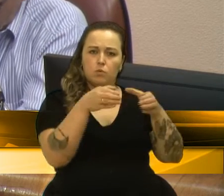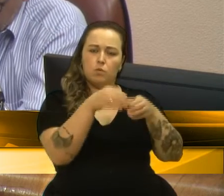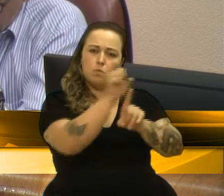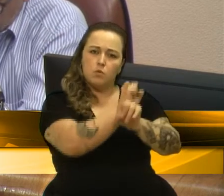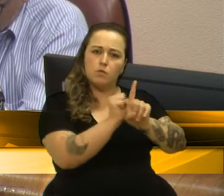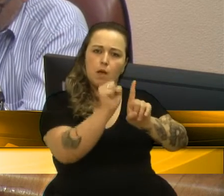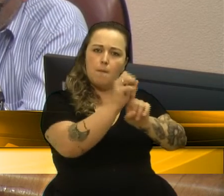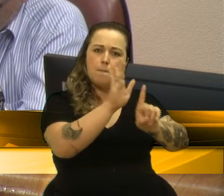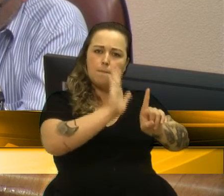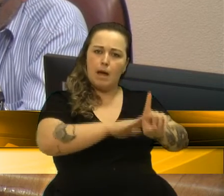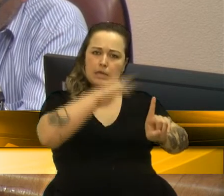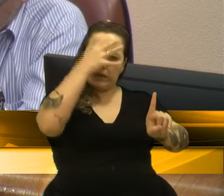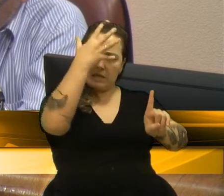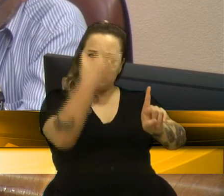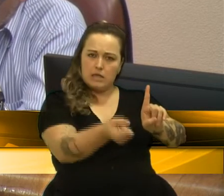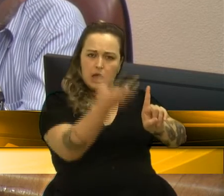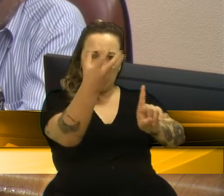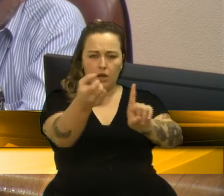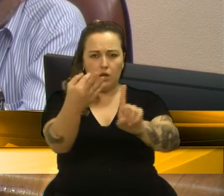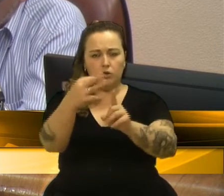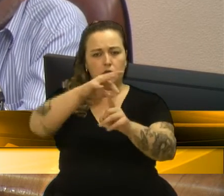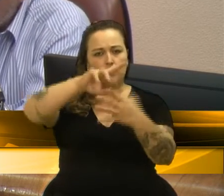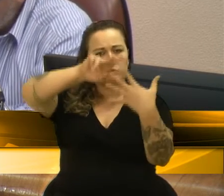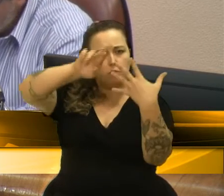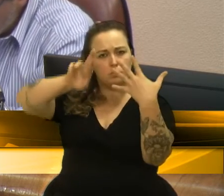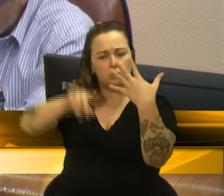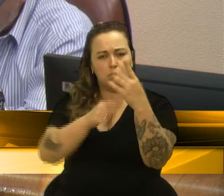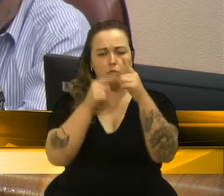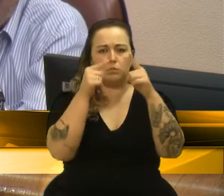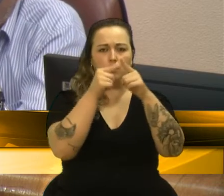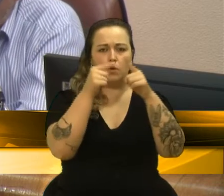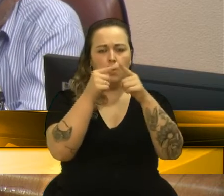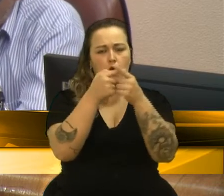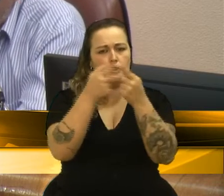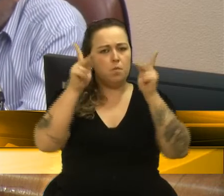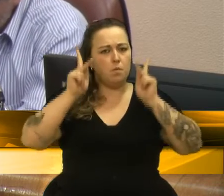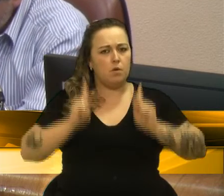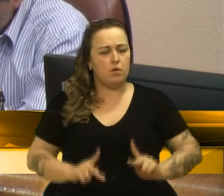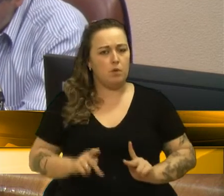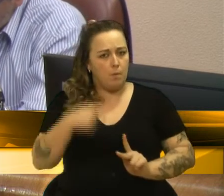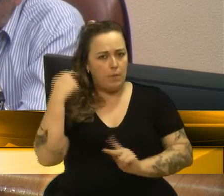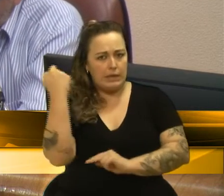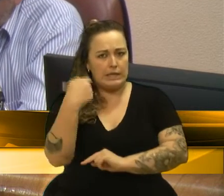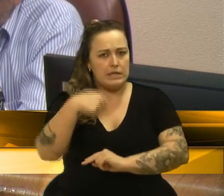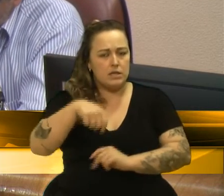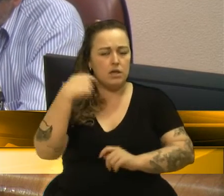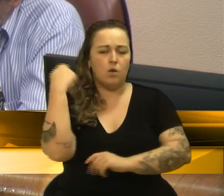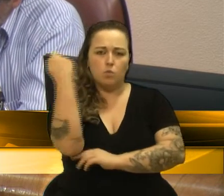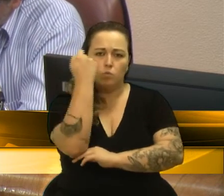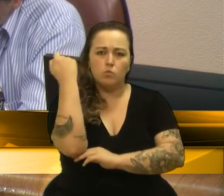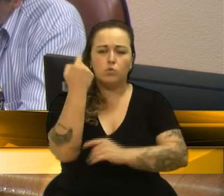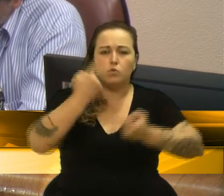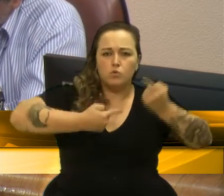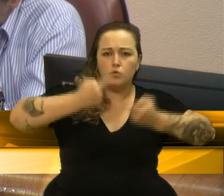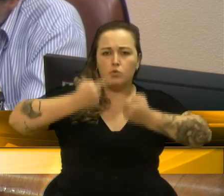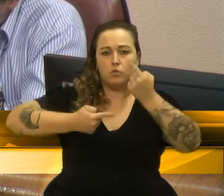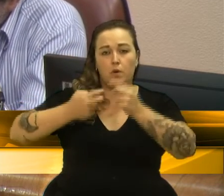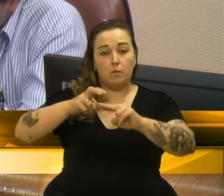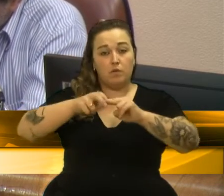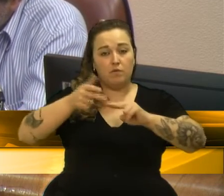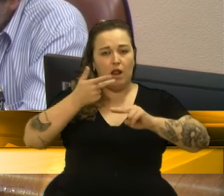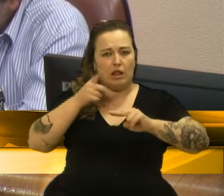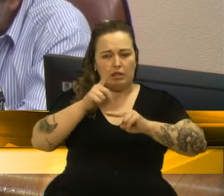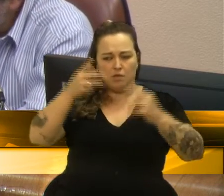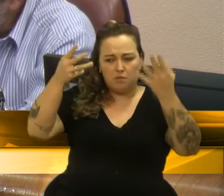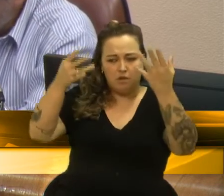mais tolerante e com respeito às diferenças é uma necessidade urgente. Importa salientar que, por não serem aceitos e entendidos